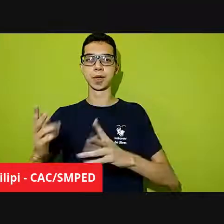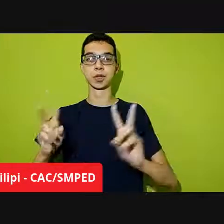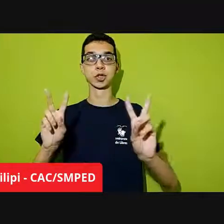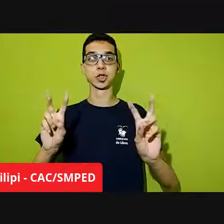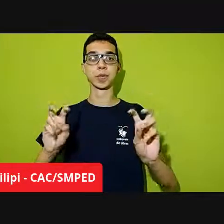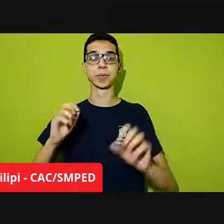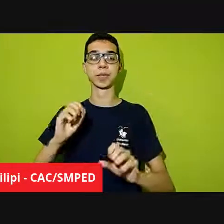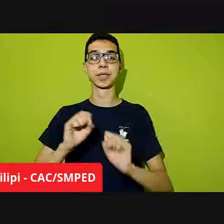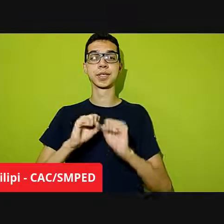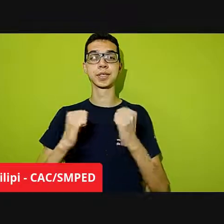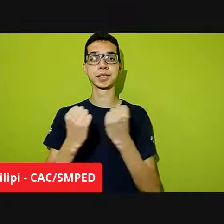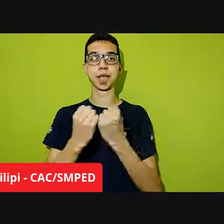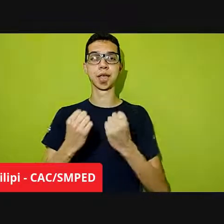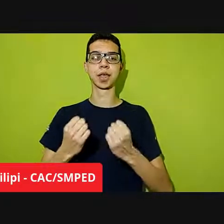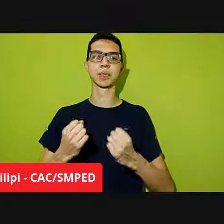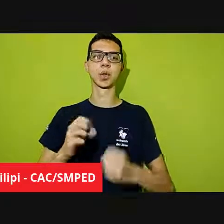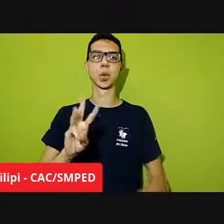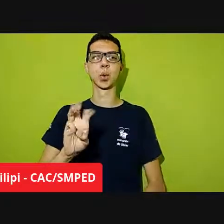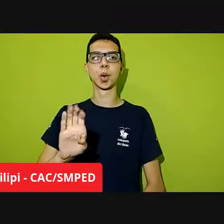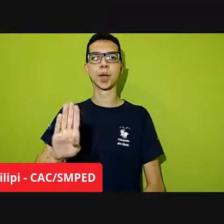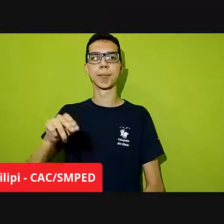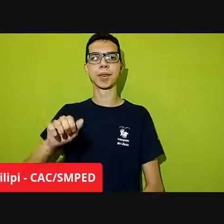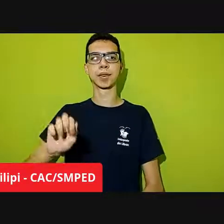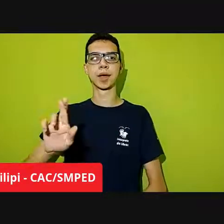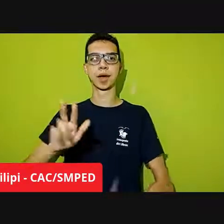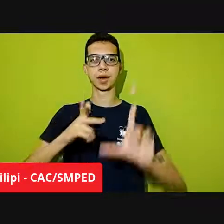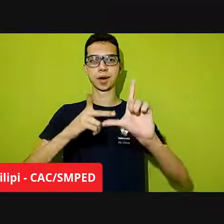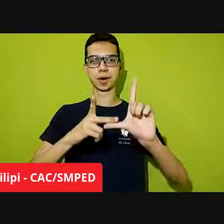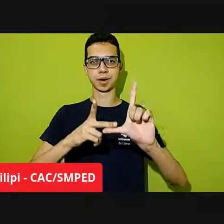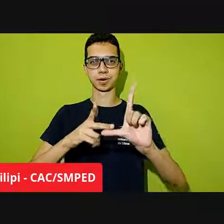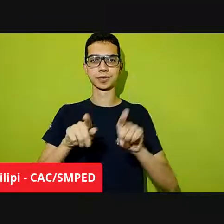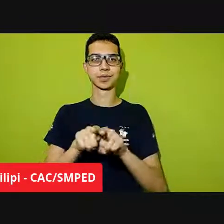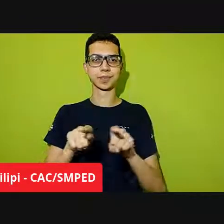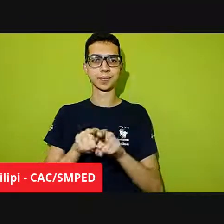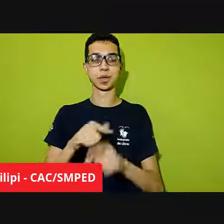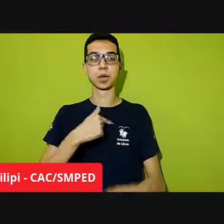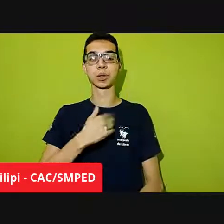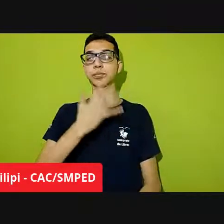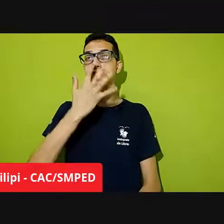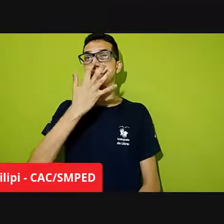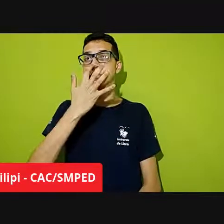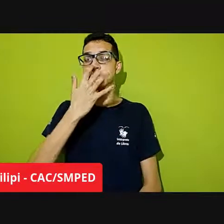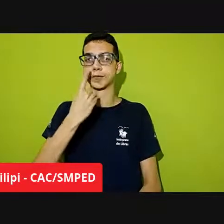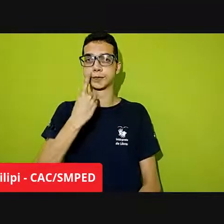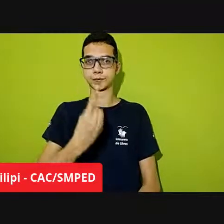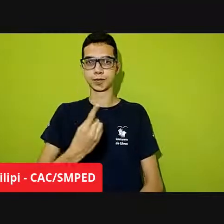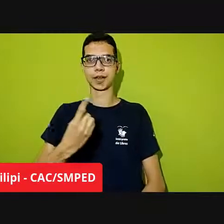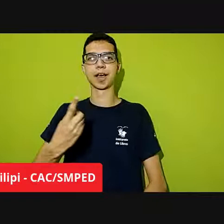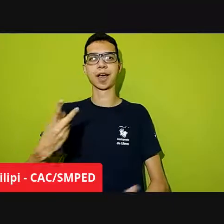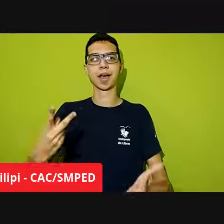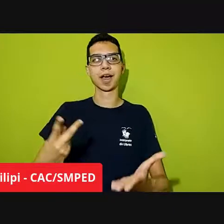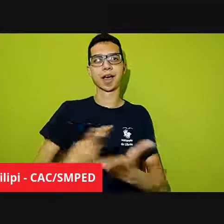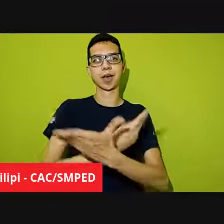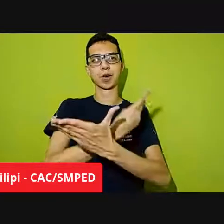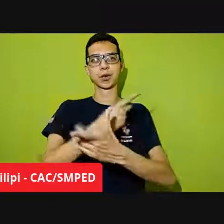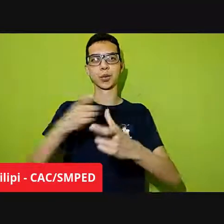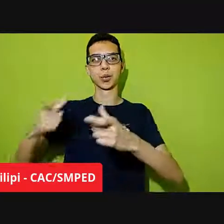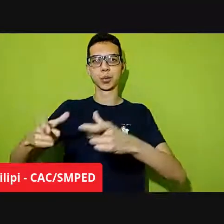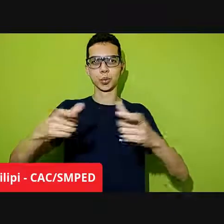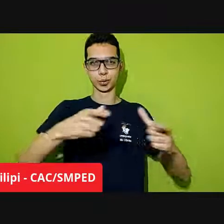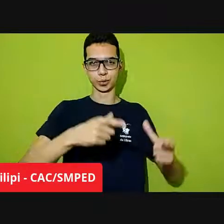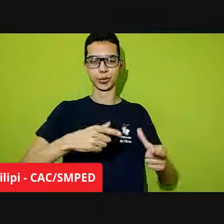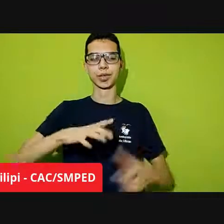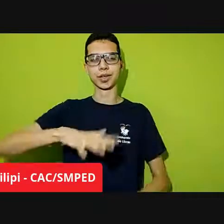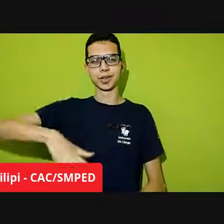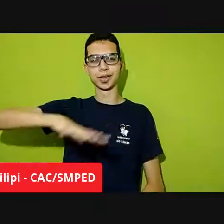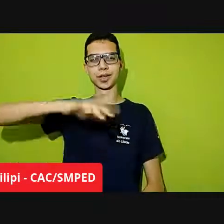webinários, eu fico bastante intrigado, assim, com todas as práticas que estão acontecendo nesses espaços culturais,